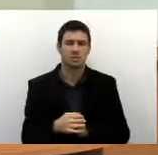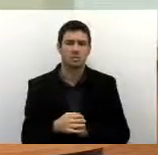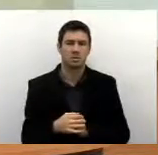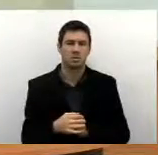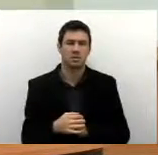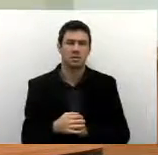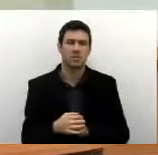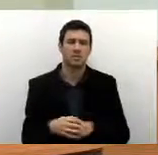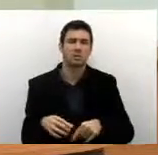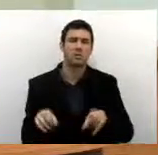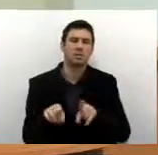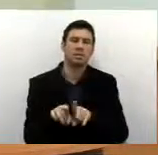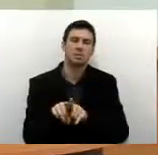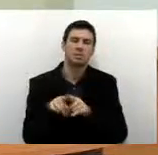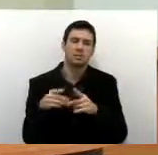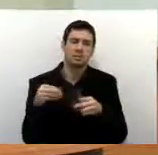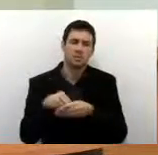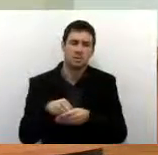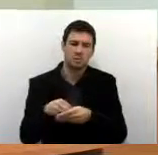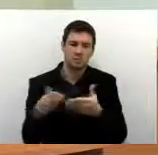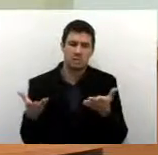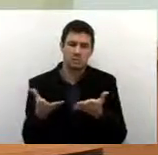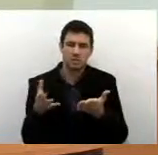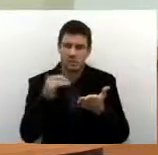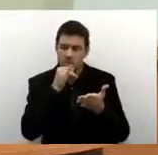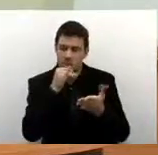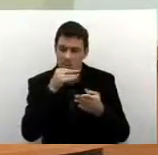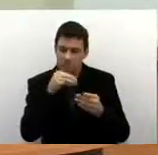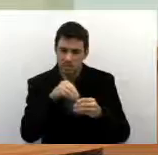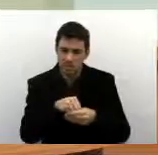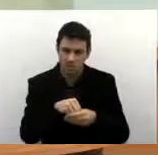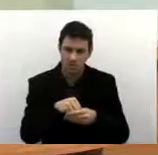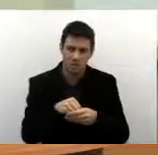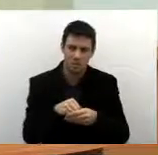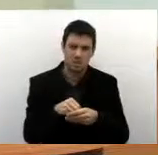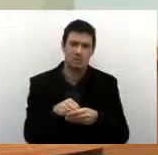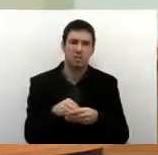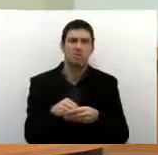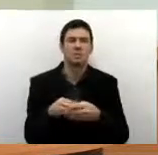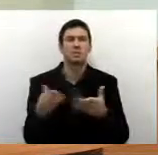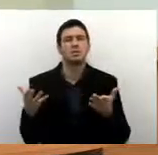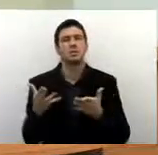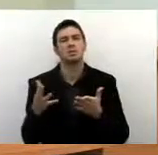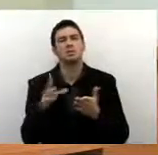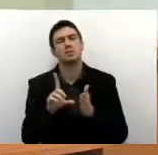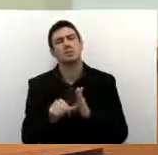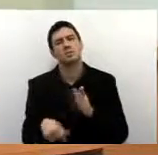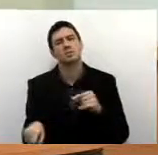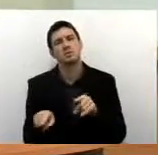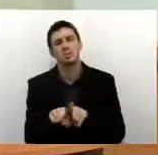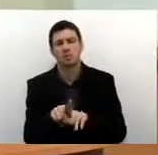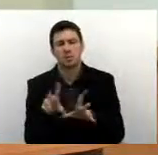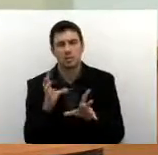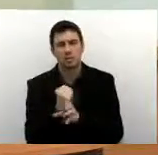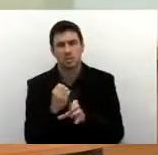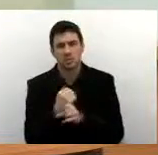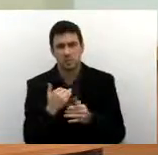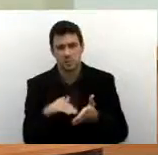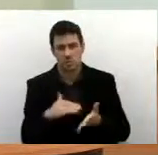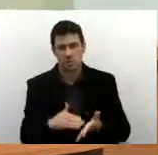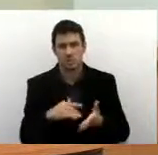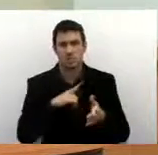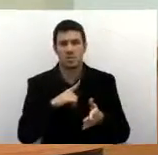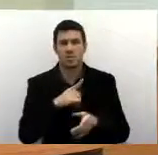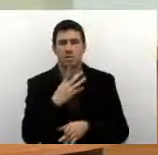isso? Porque é fatiado. Porém, nós vimos aqui na dotação do orçamento da secretaria apenas